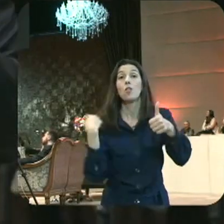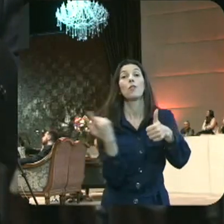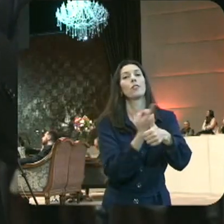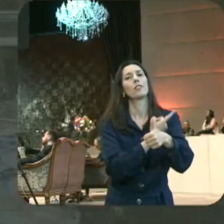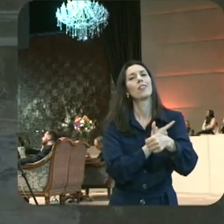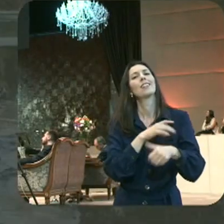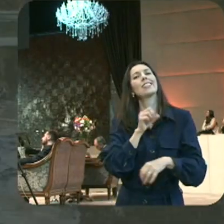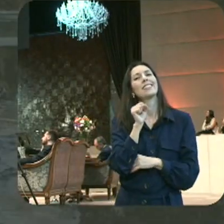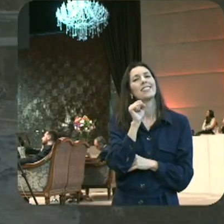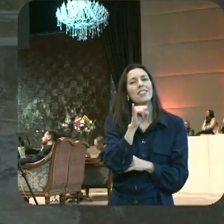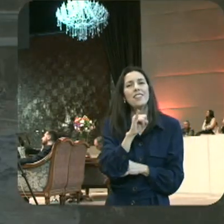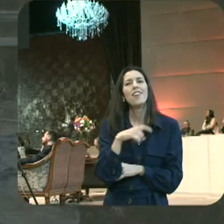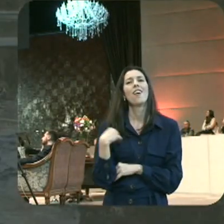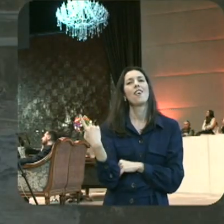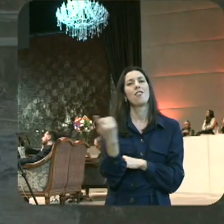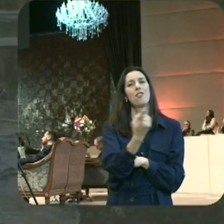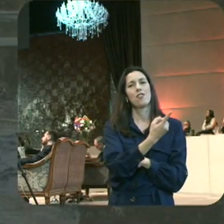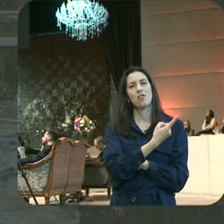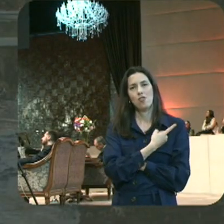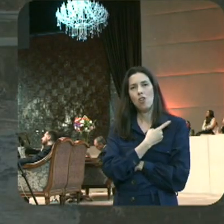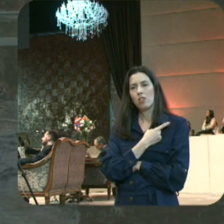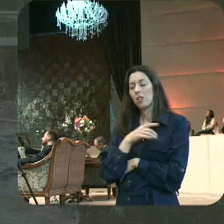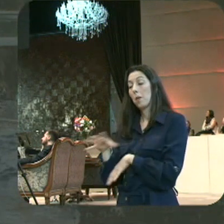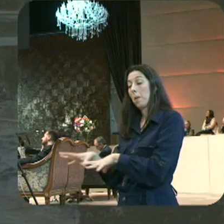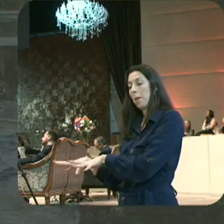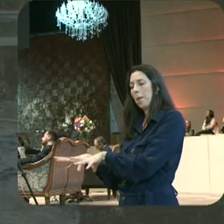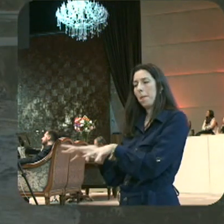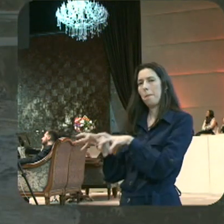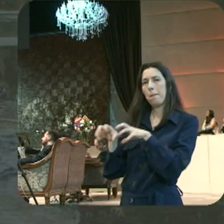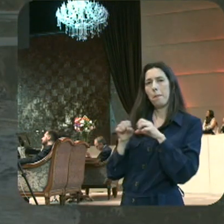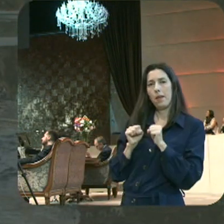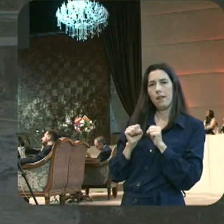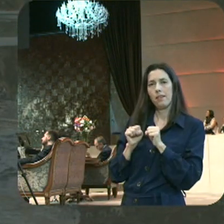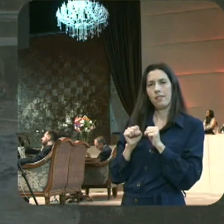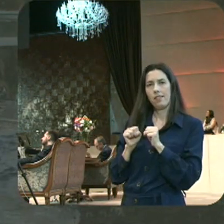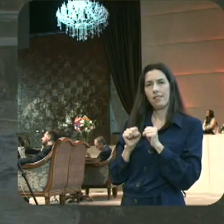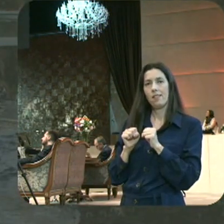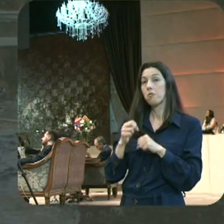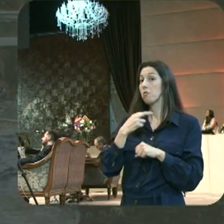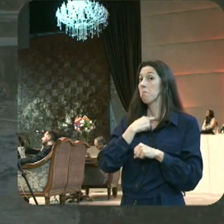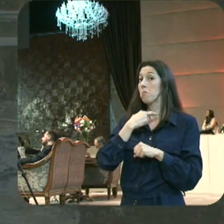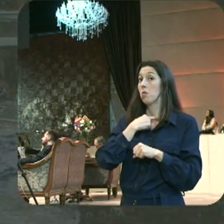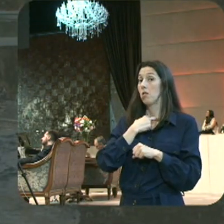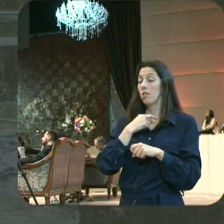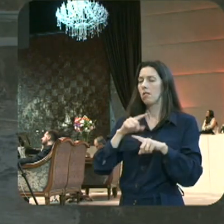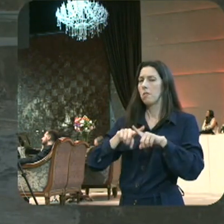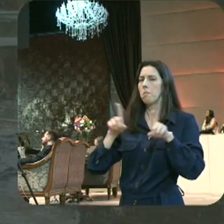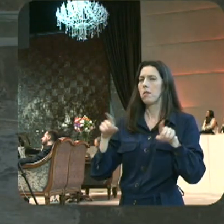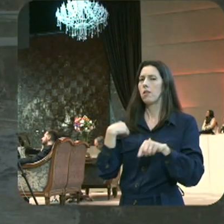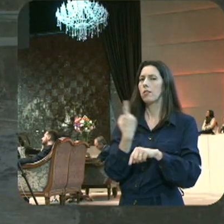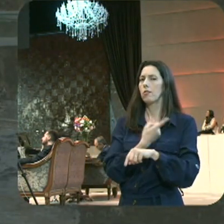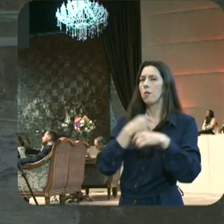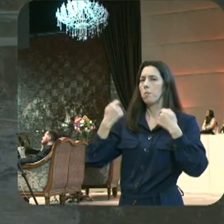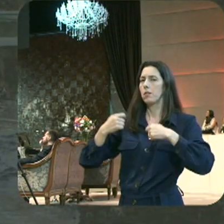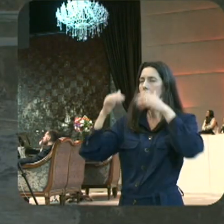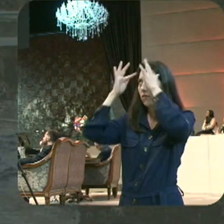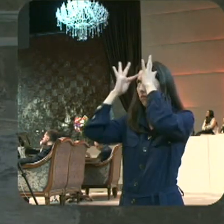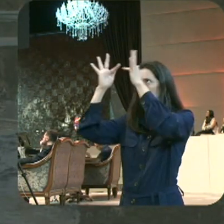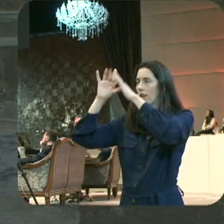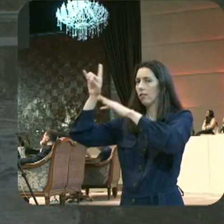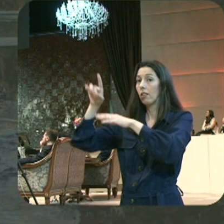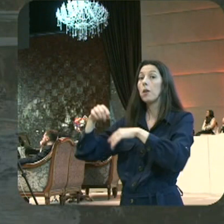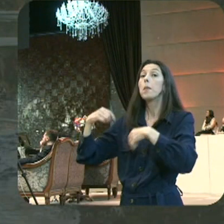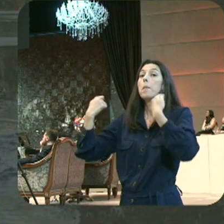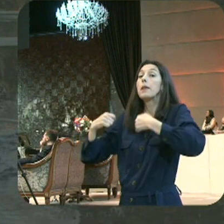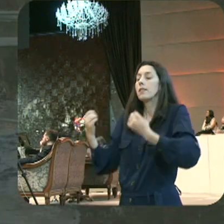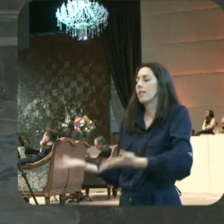gente toma aquilo que Deus disse que é santificado, que é dele, que foi consagrado,